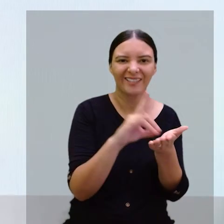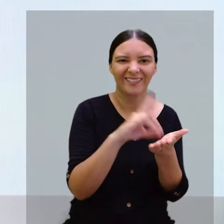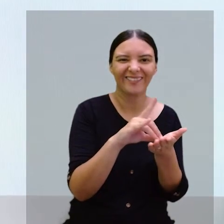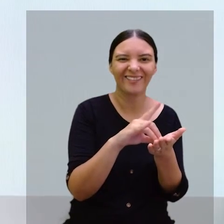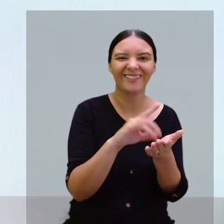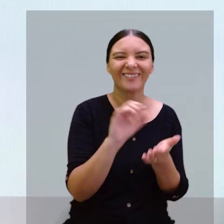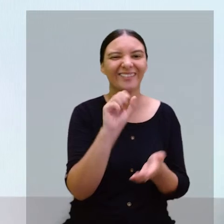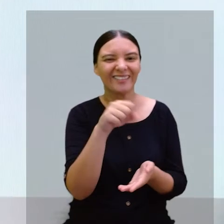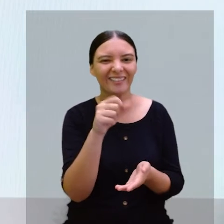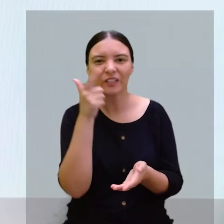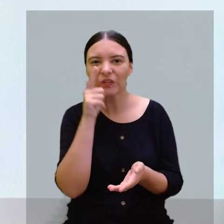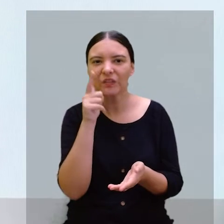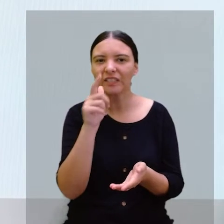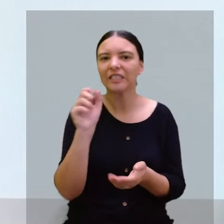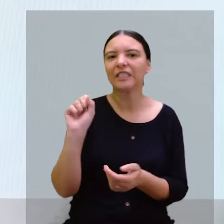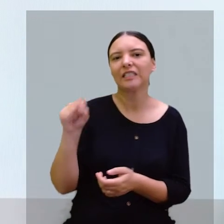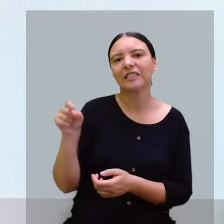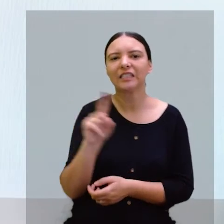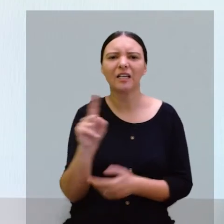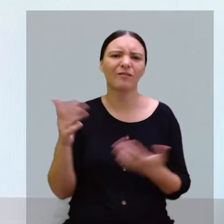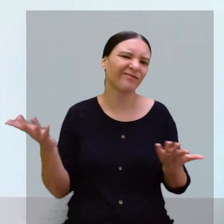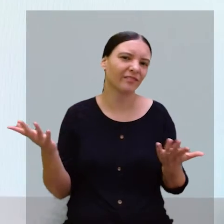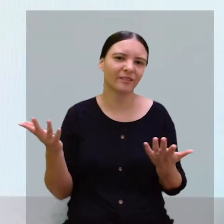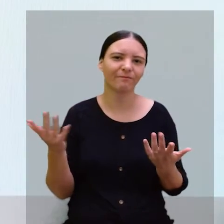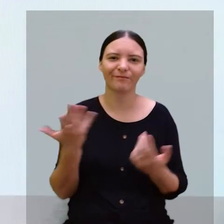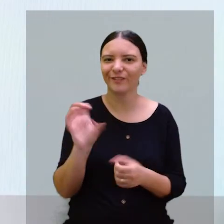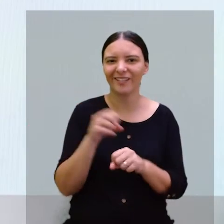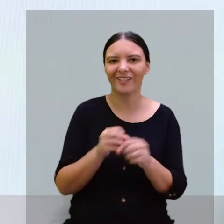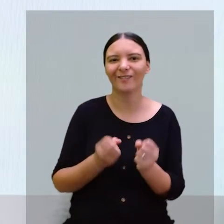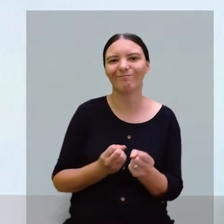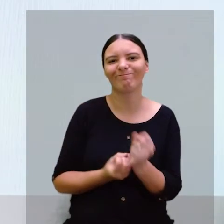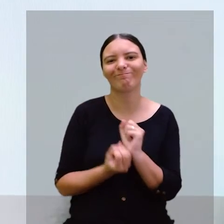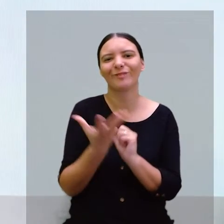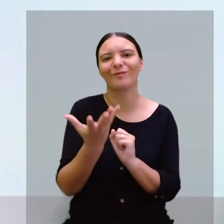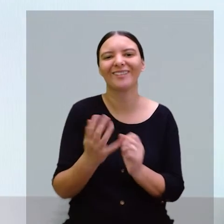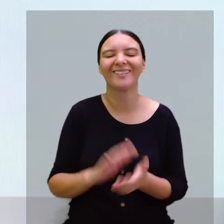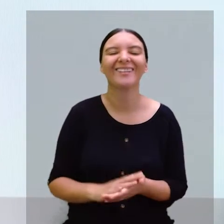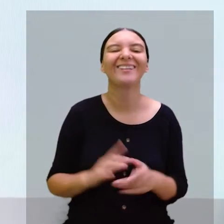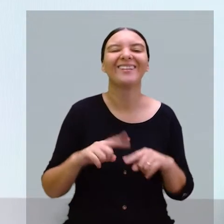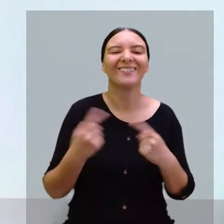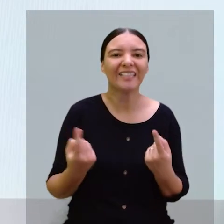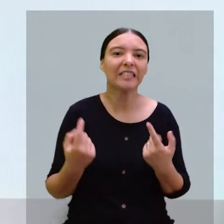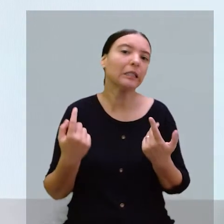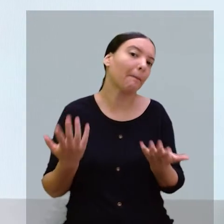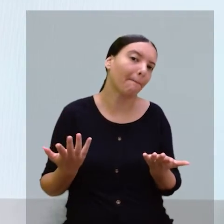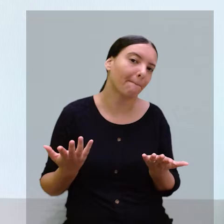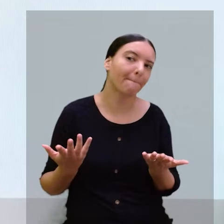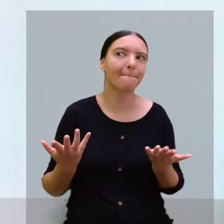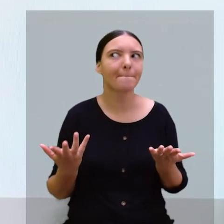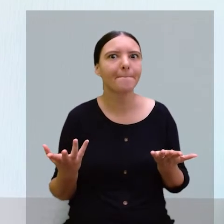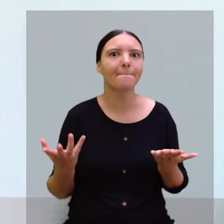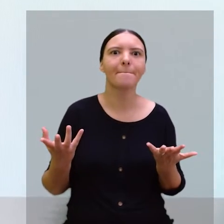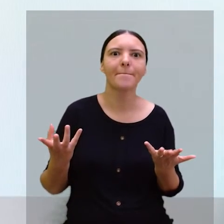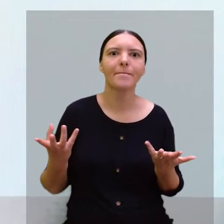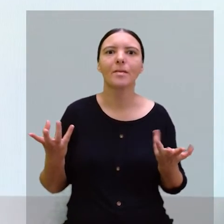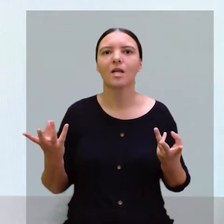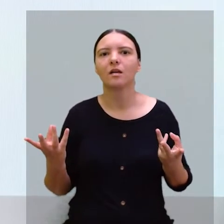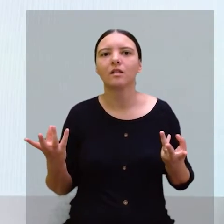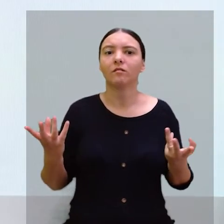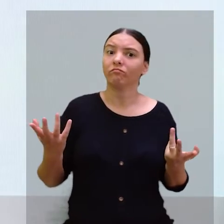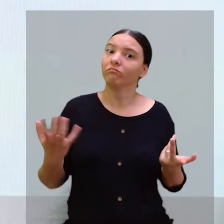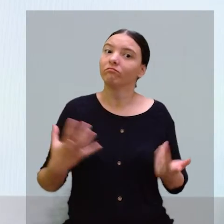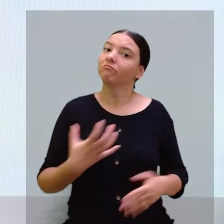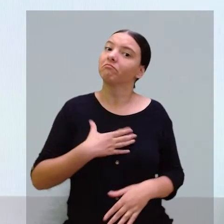Voldemort, os inimigos dele, enfim, eu queria não dar spoiler, né? Ele vai ou não isso, mas tem um